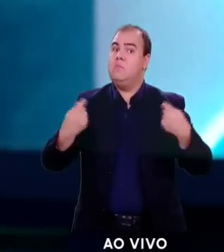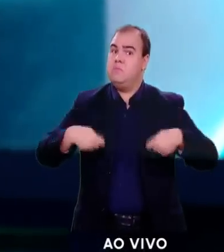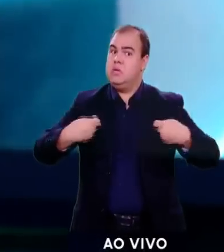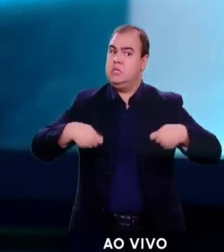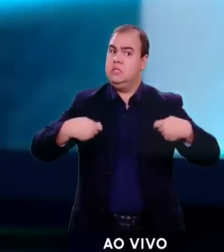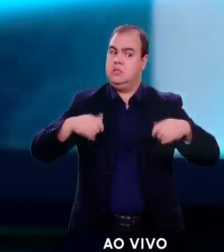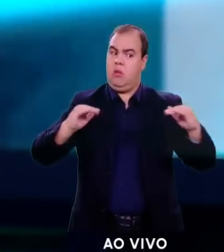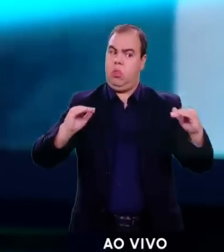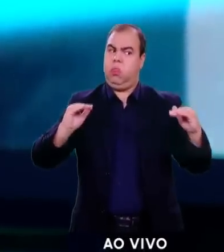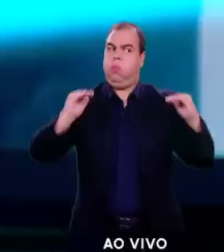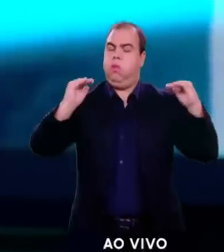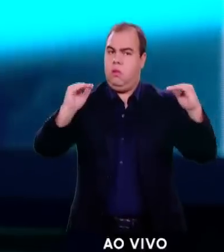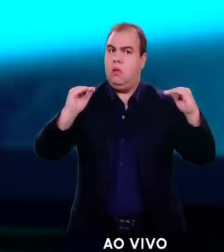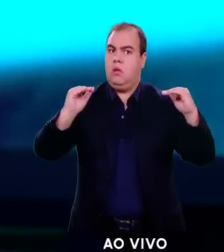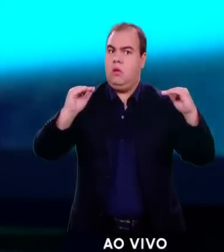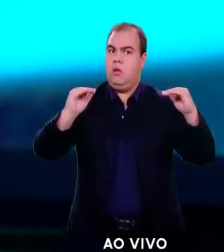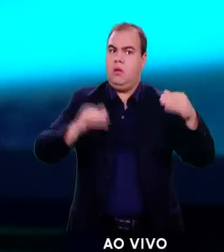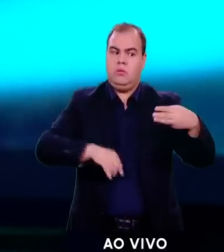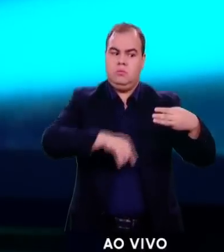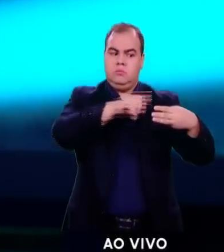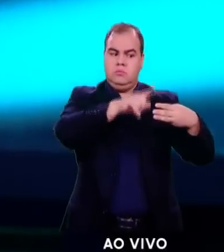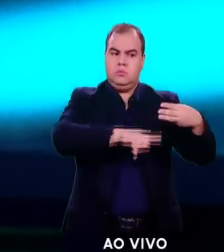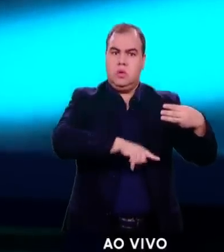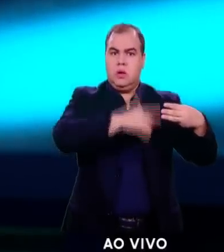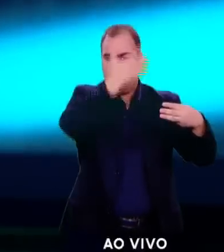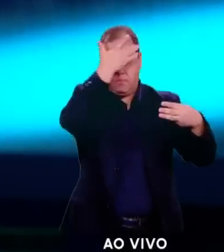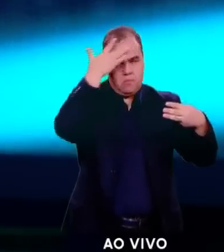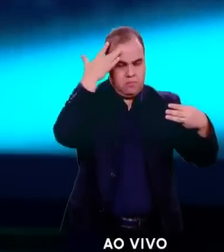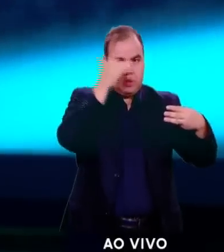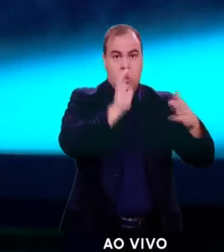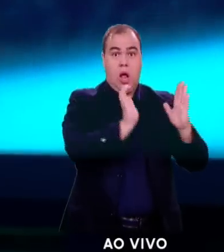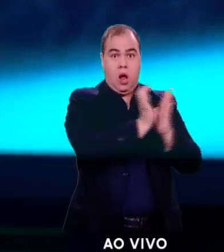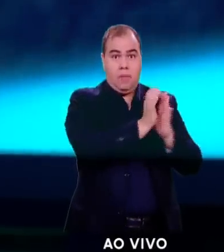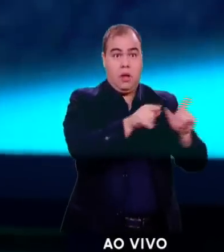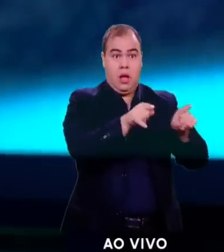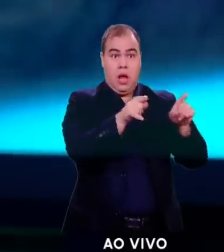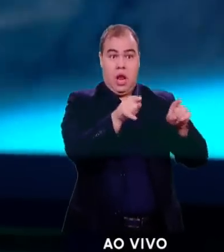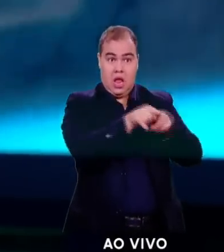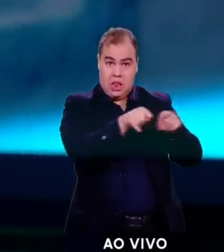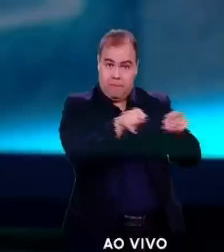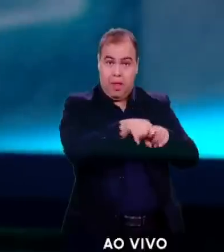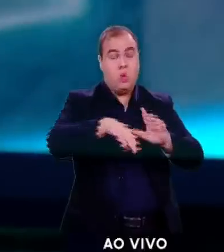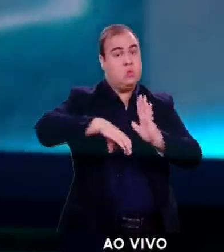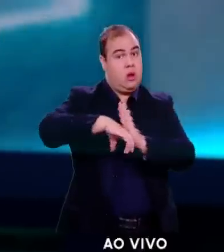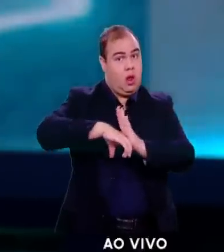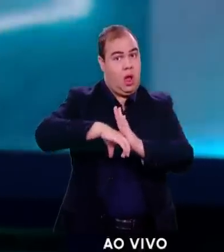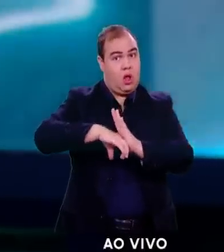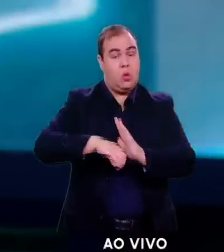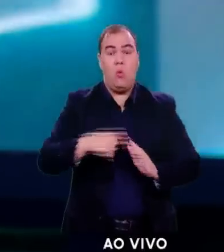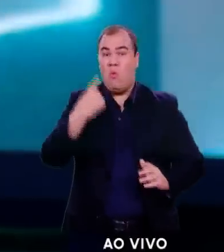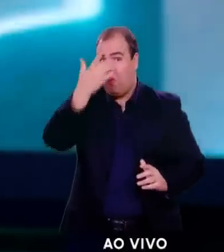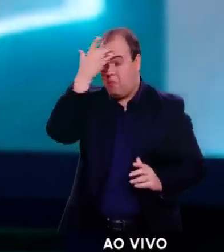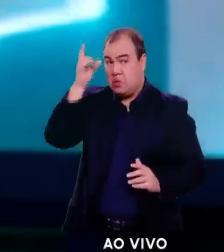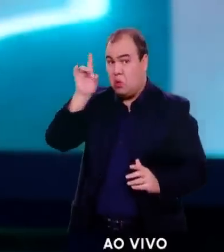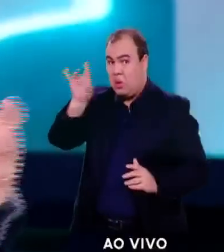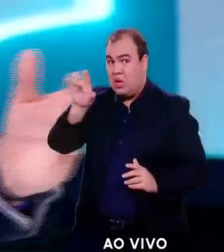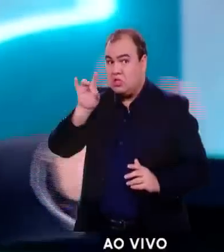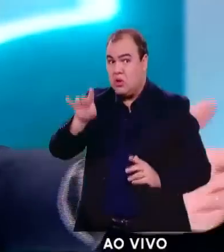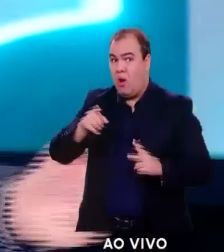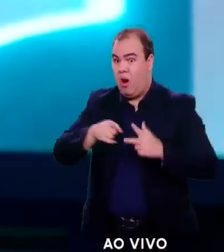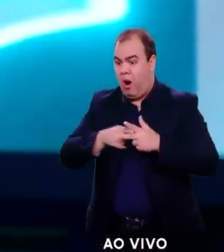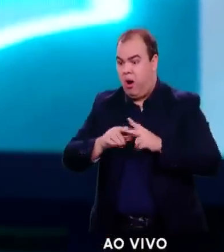3 Kg eu duvido que um só parlamentar votar se favorável a essa proposta de